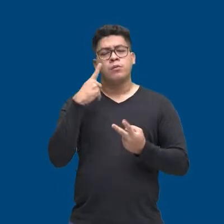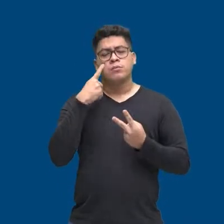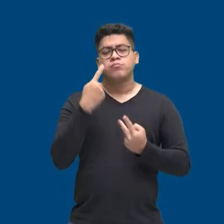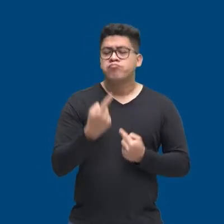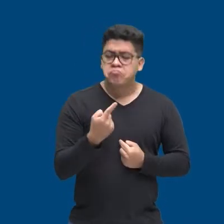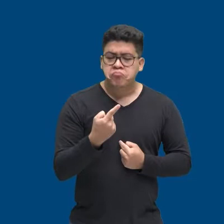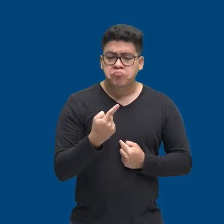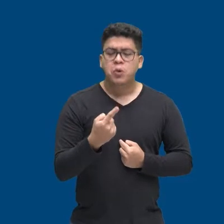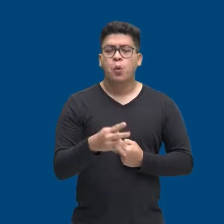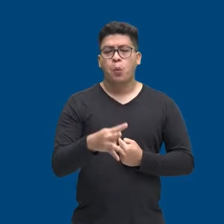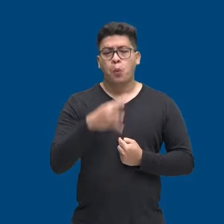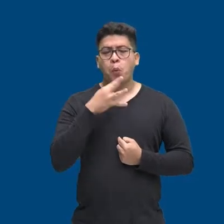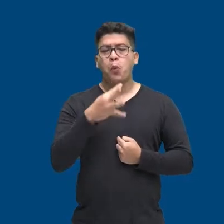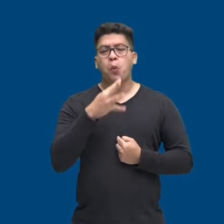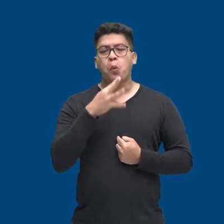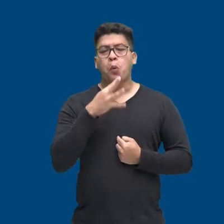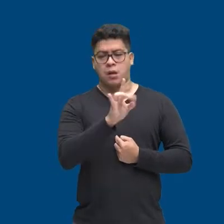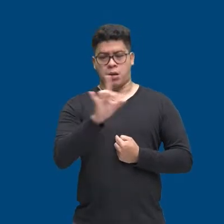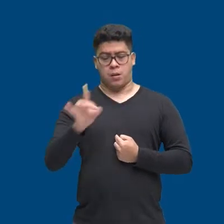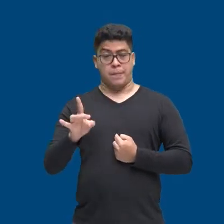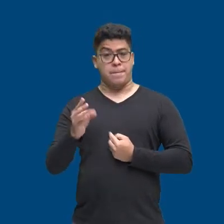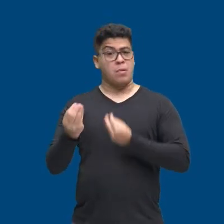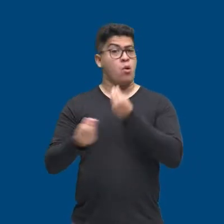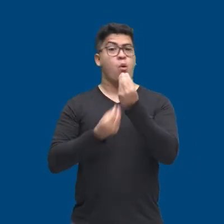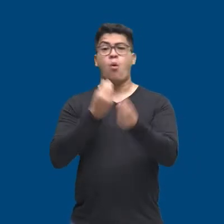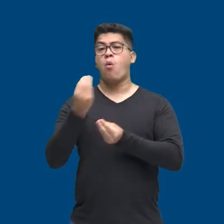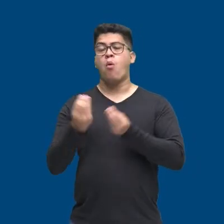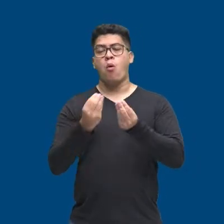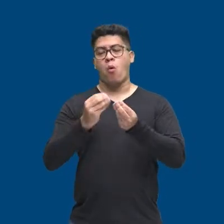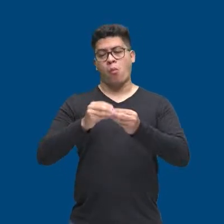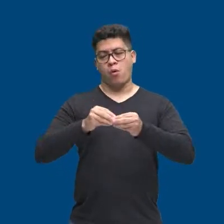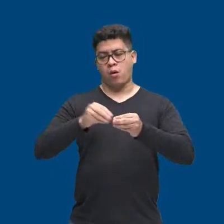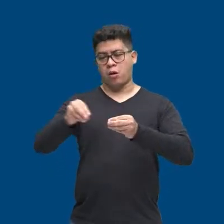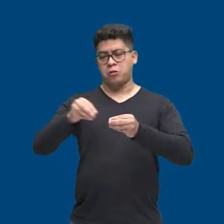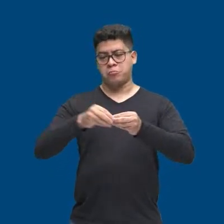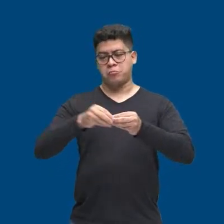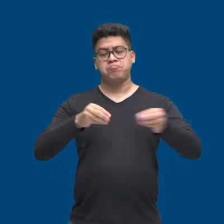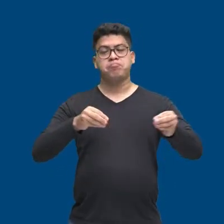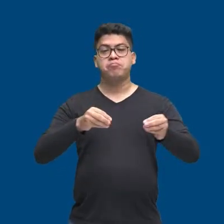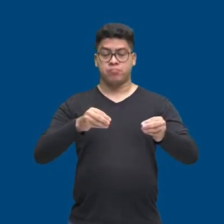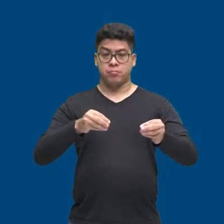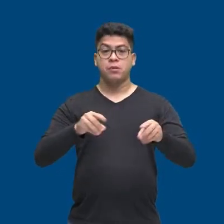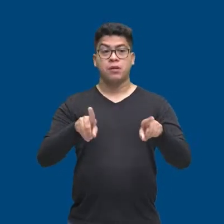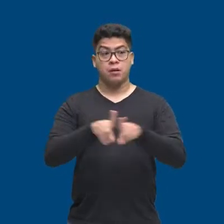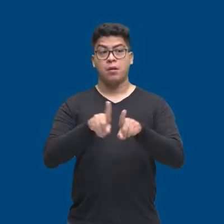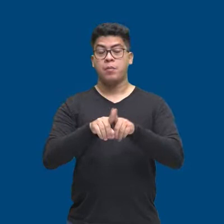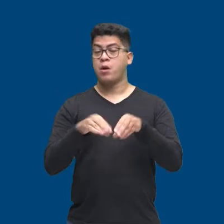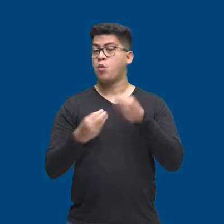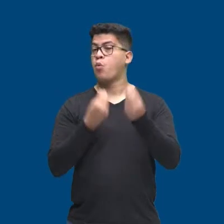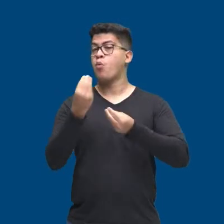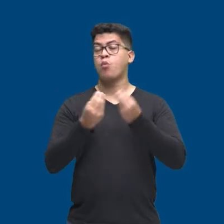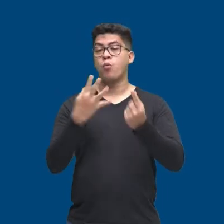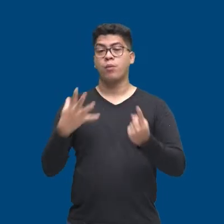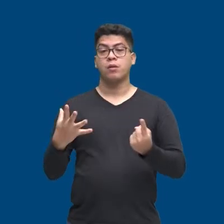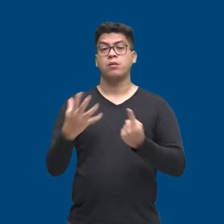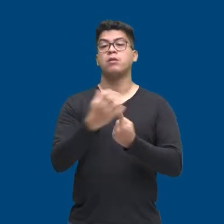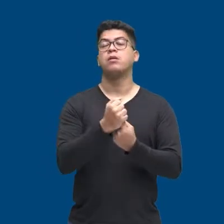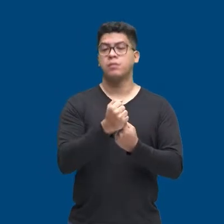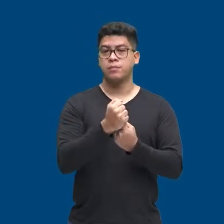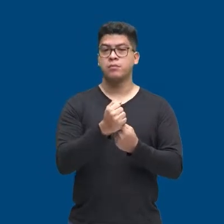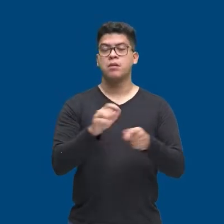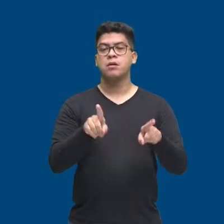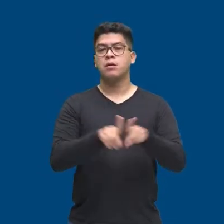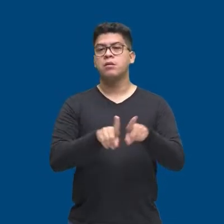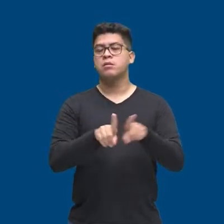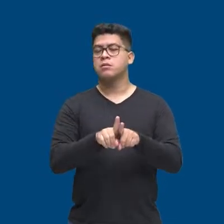é reconhecer os seus movimentos a forma como ele movimento EA forma como ele captura e daí depois a gente